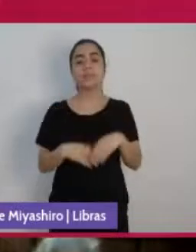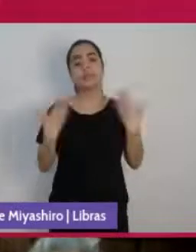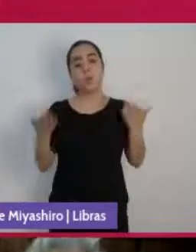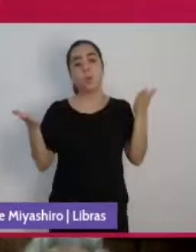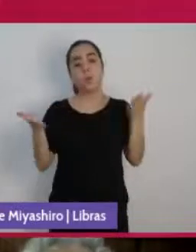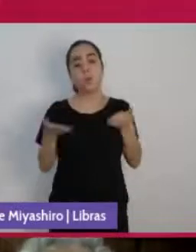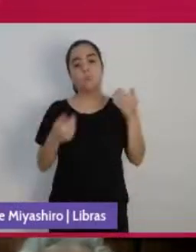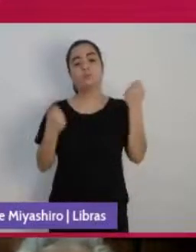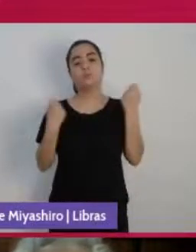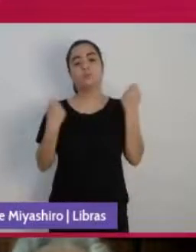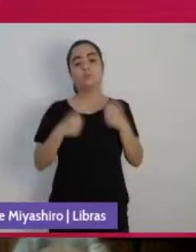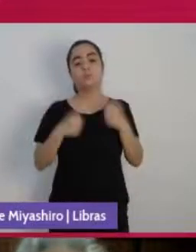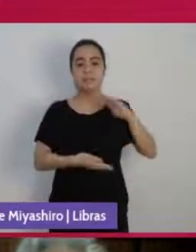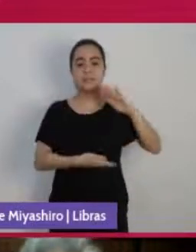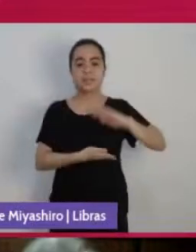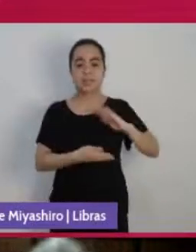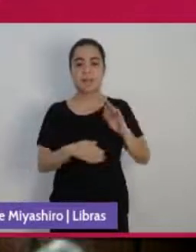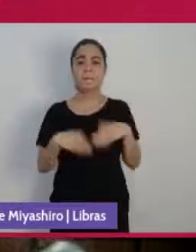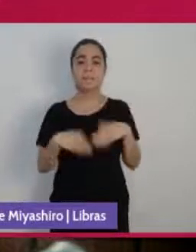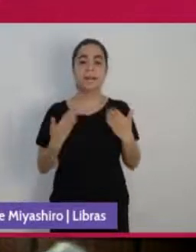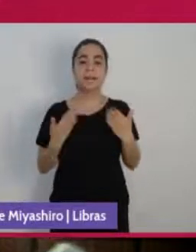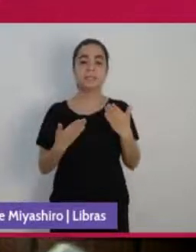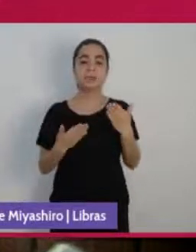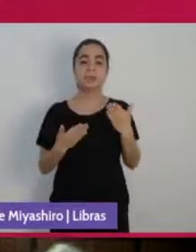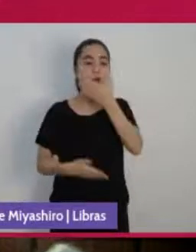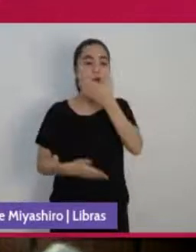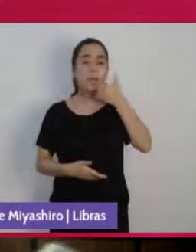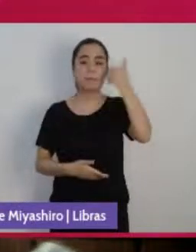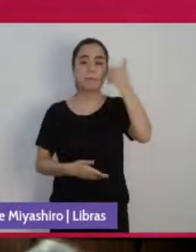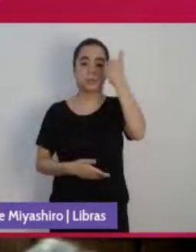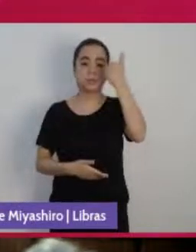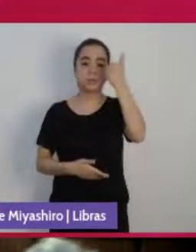mas qual que é a compressão ideal?